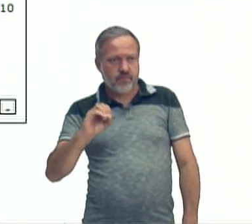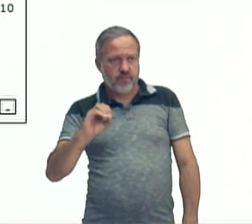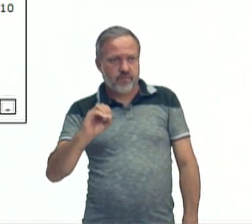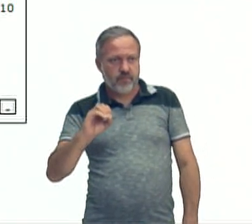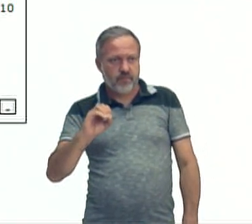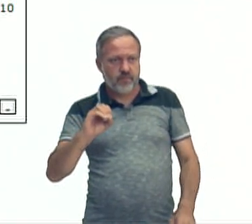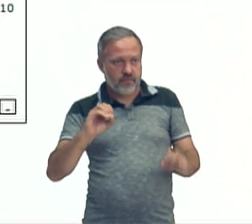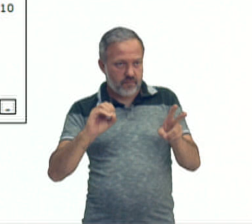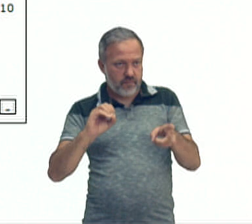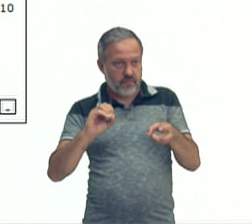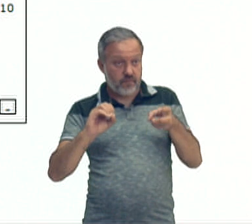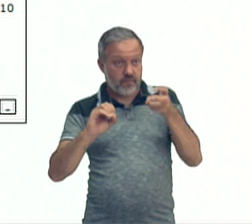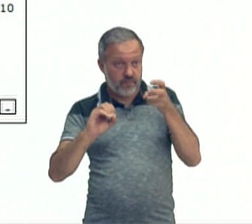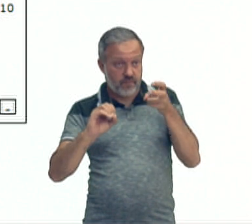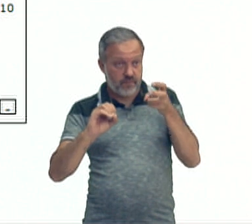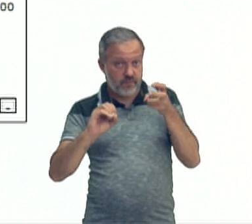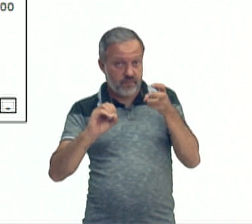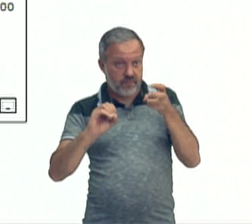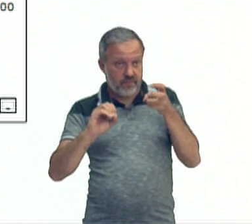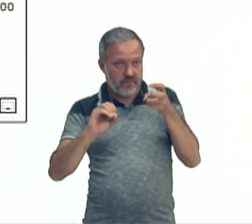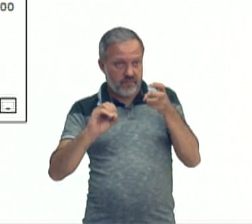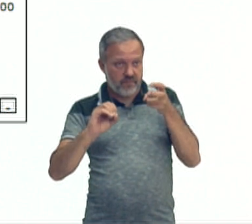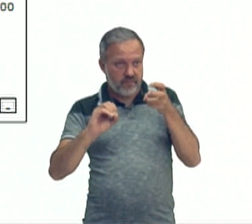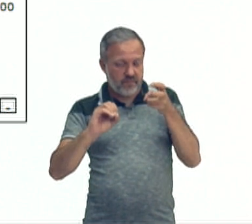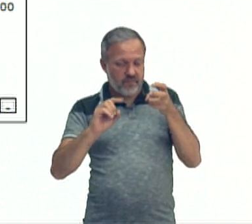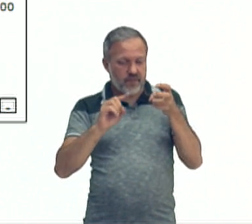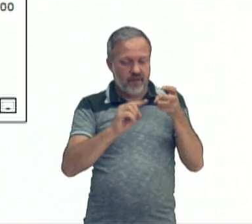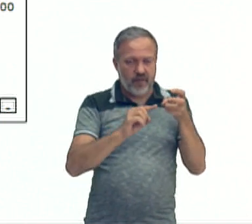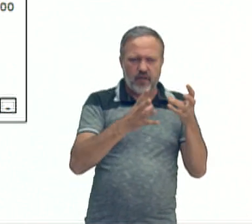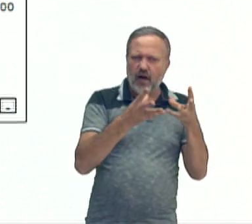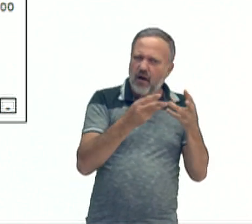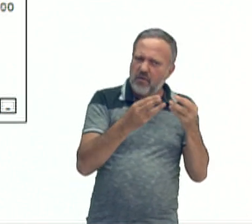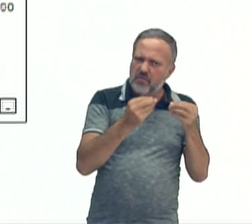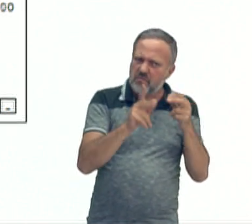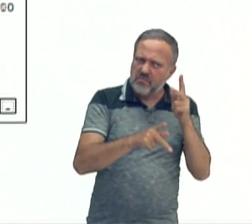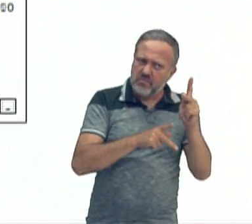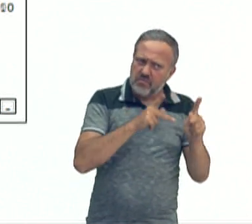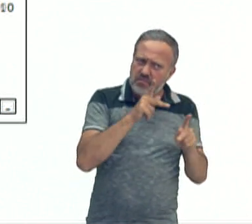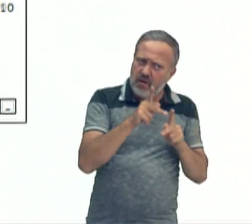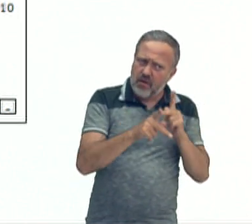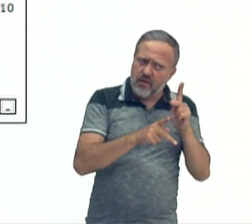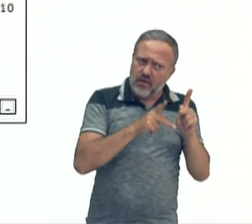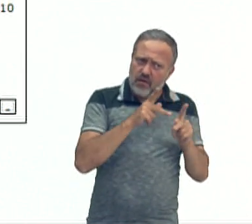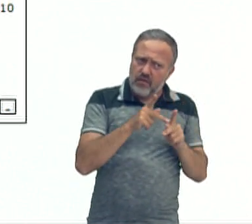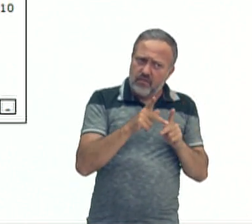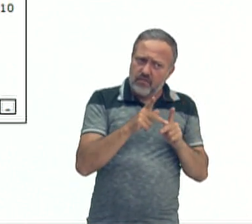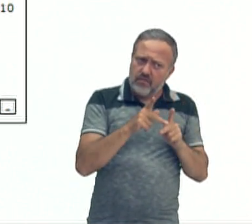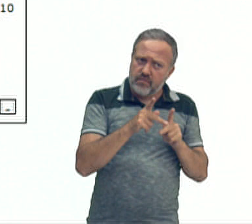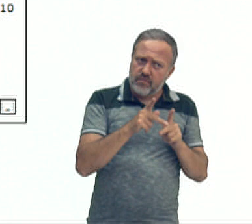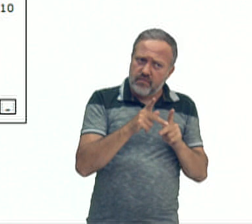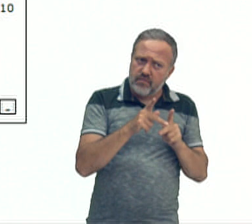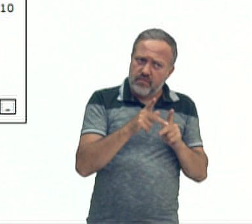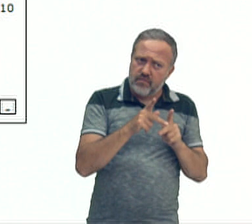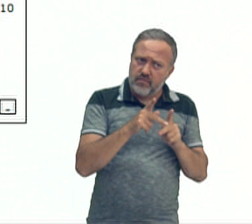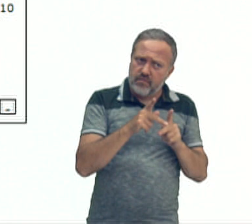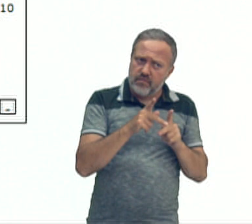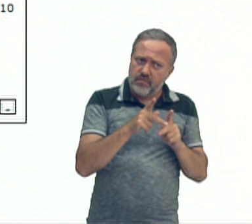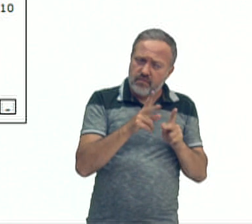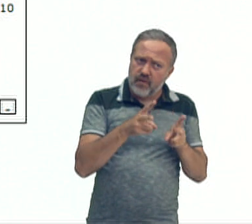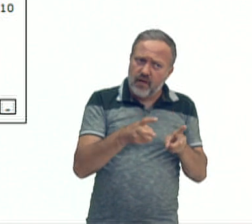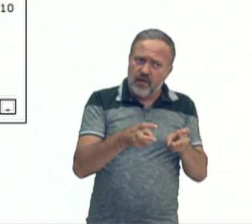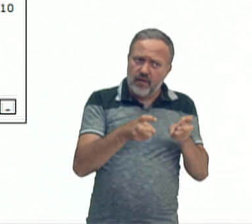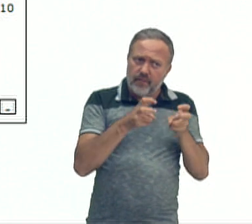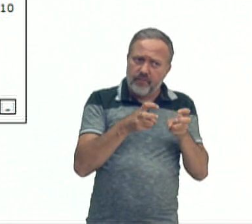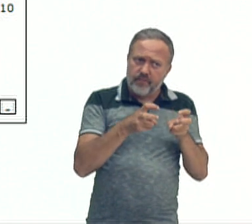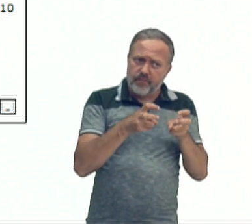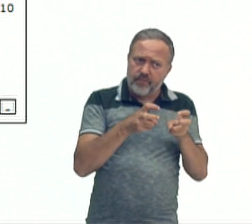Conseguiram perceber? Vou voltar o mapa anterior, olha lá, ó. E olha esse agora. Está vendo? Percebeu aqui,